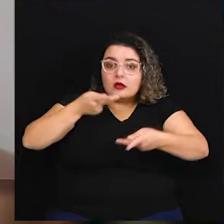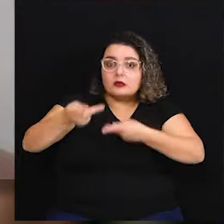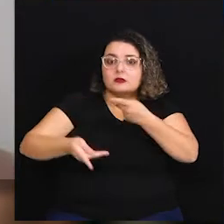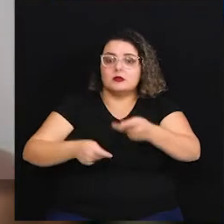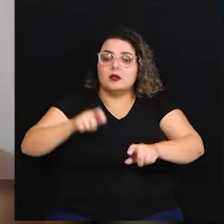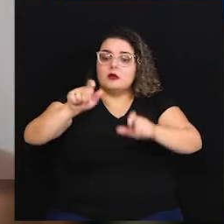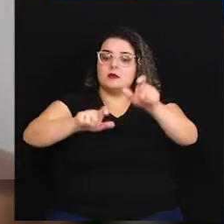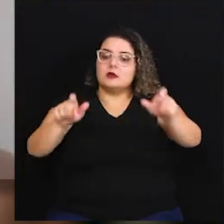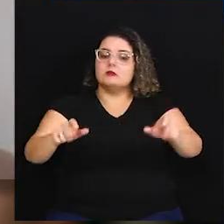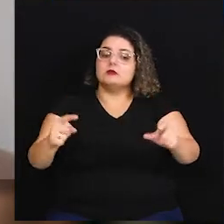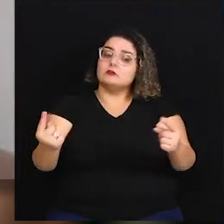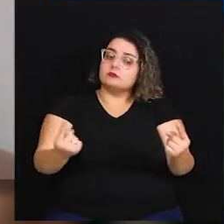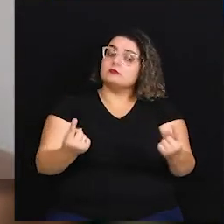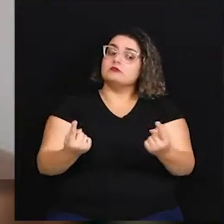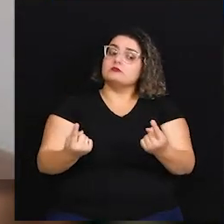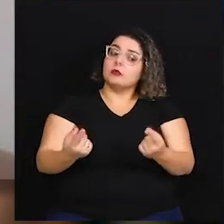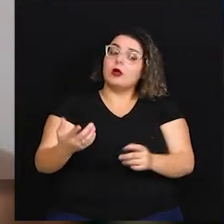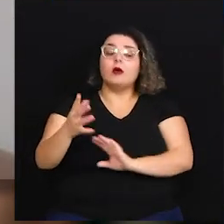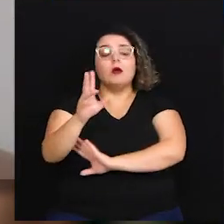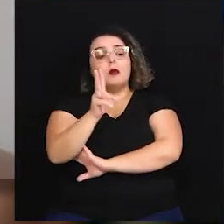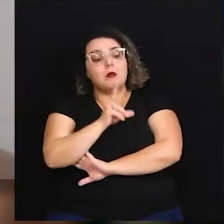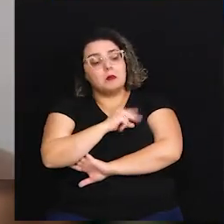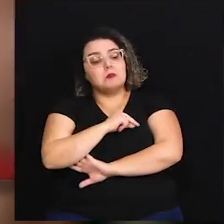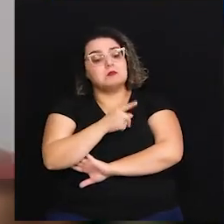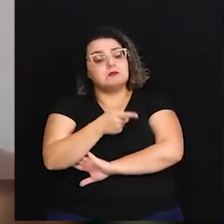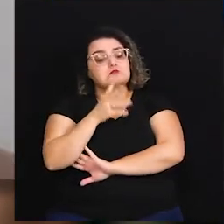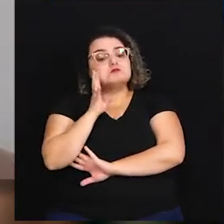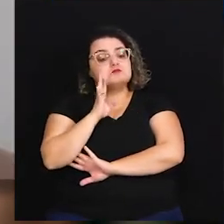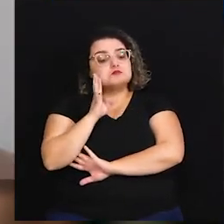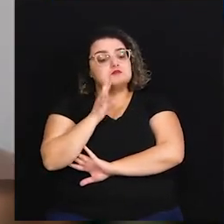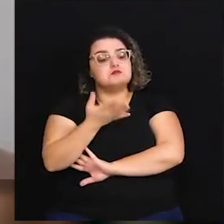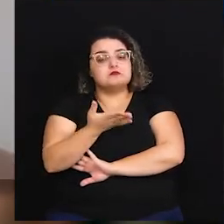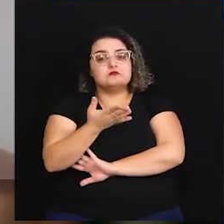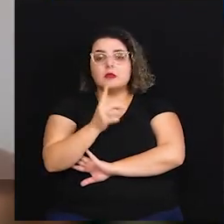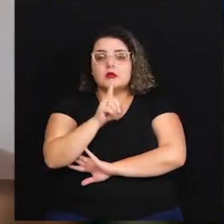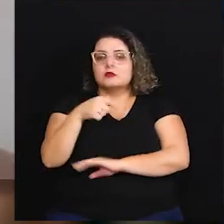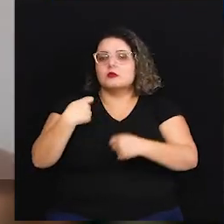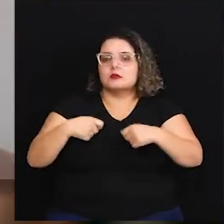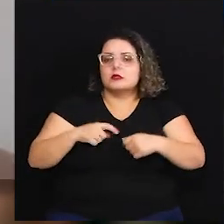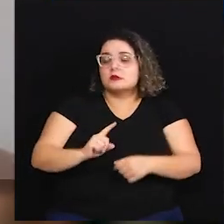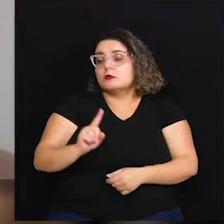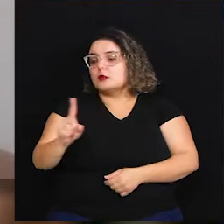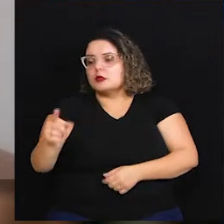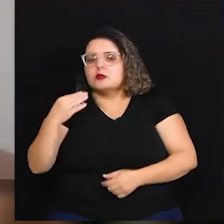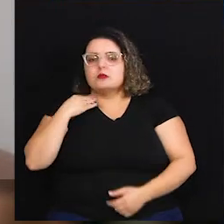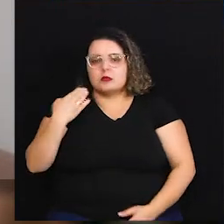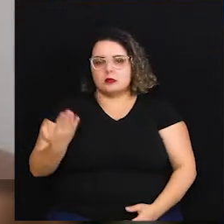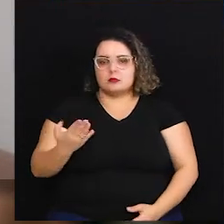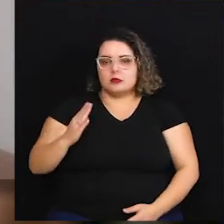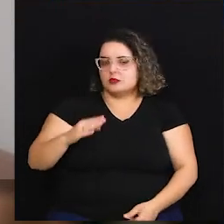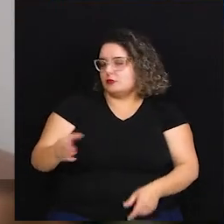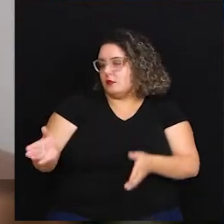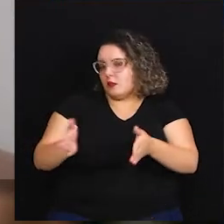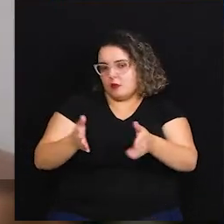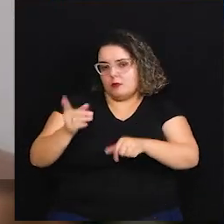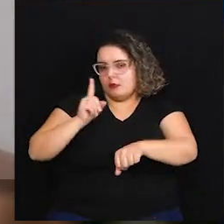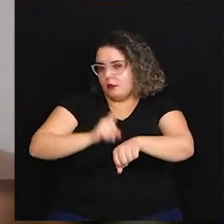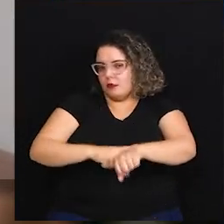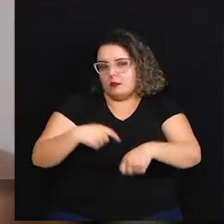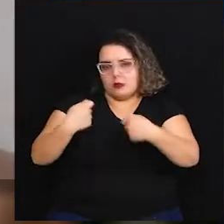história, investidores já estão começando a aparecer. Né? Eu não estou nem precisando ir ao banco para poder pedir empréstimo. Mas no momento que eu precisei do